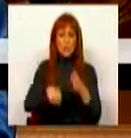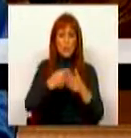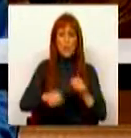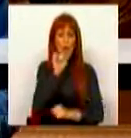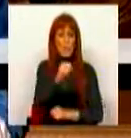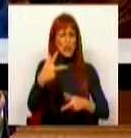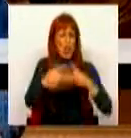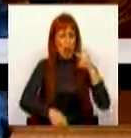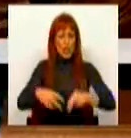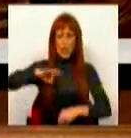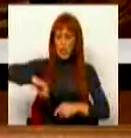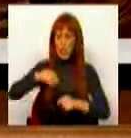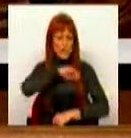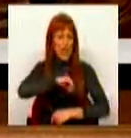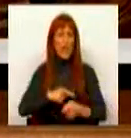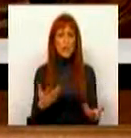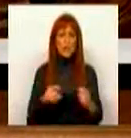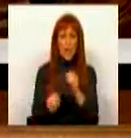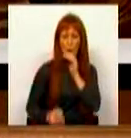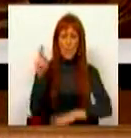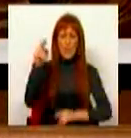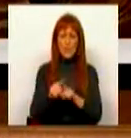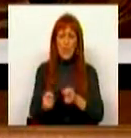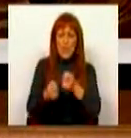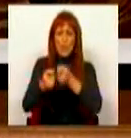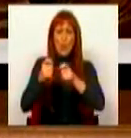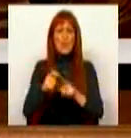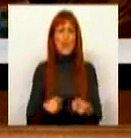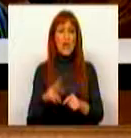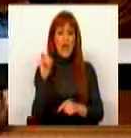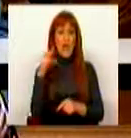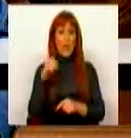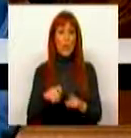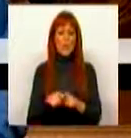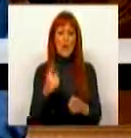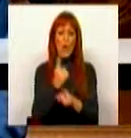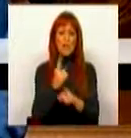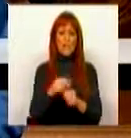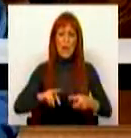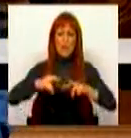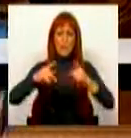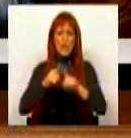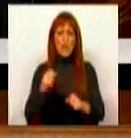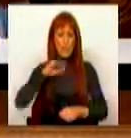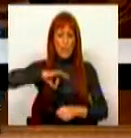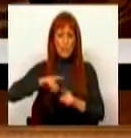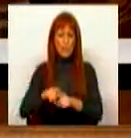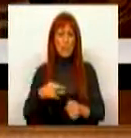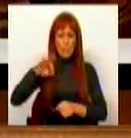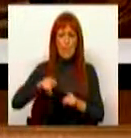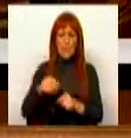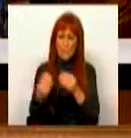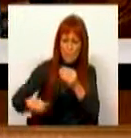os vossos cortes nas pensões e nos salários, aumentamos a progressividade do IRS, retomamos a atualização das pensões,